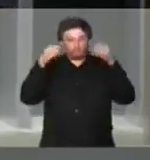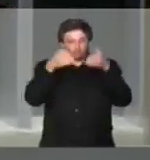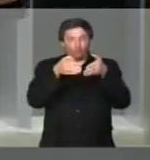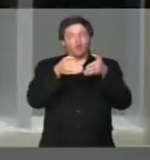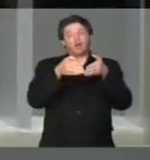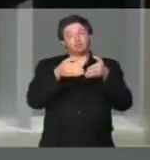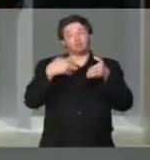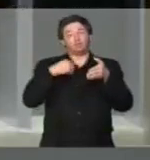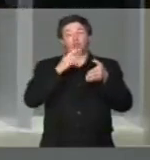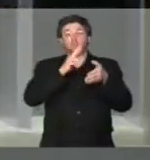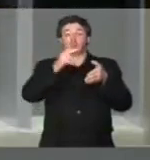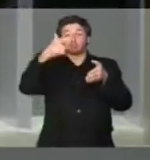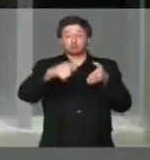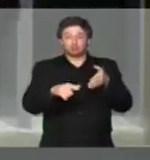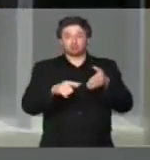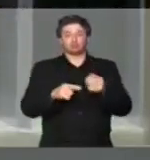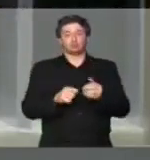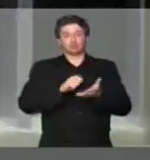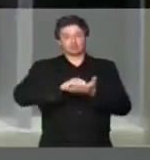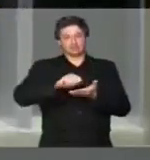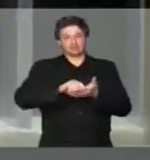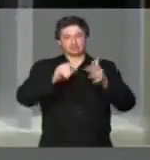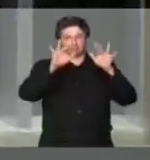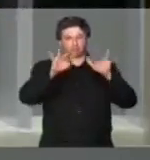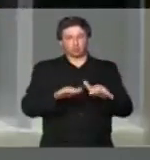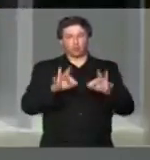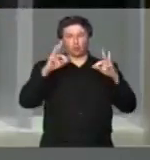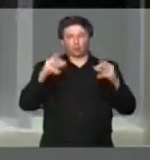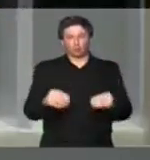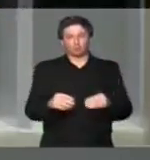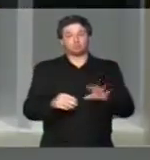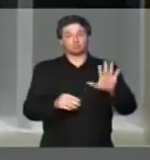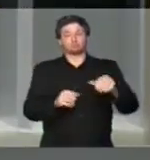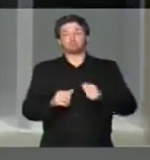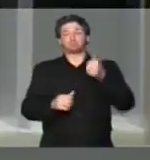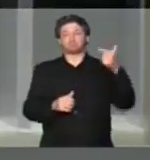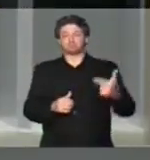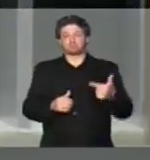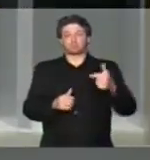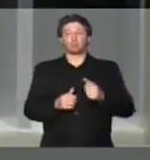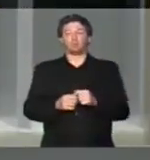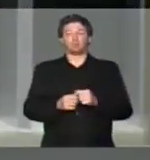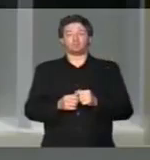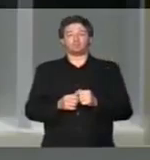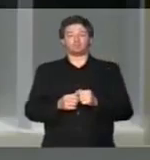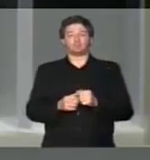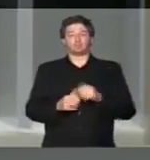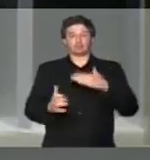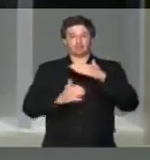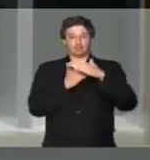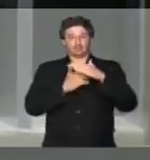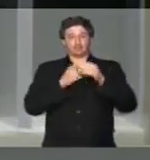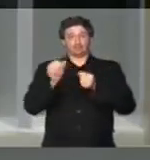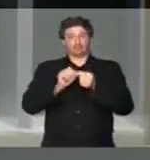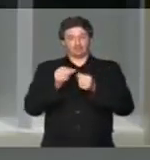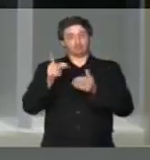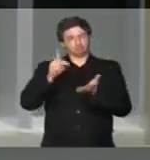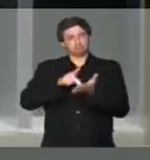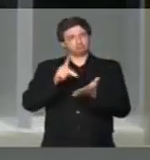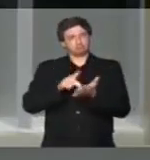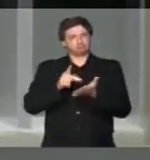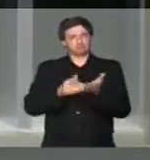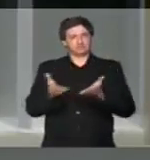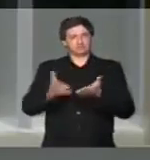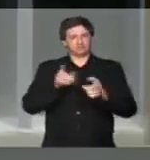responderei de novo e por escrito tudo aquilo em segundo lugar essa empresa que prestava de fato